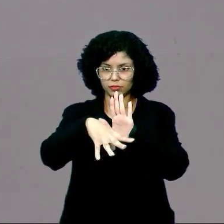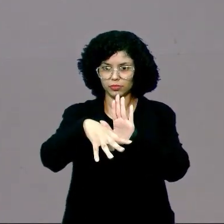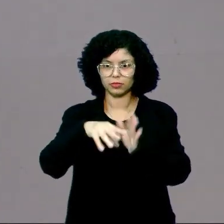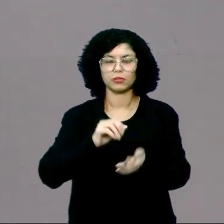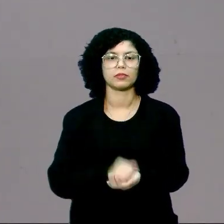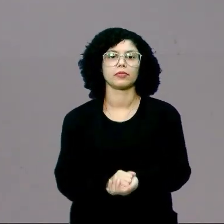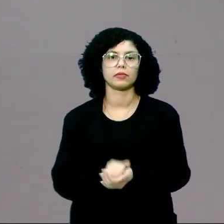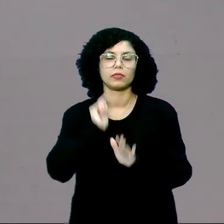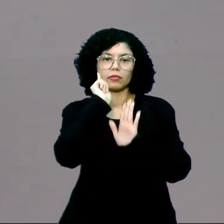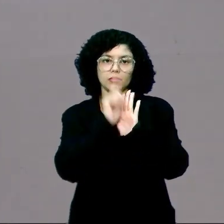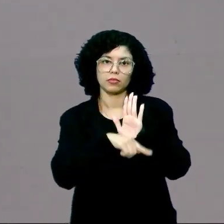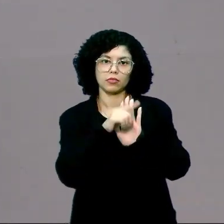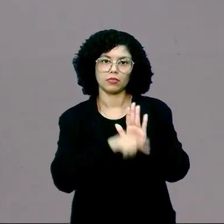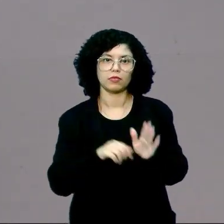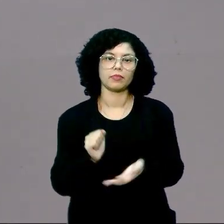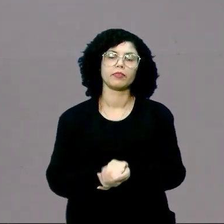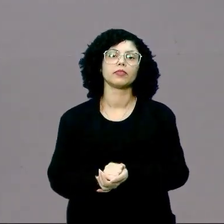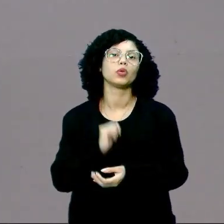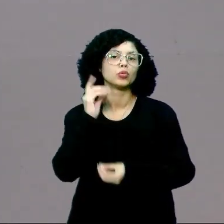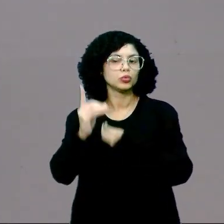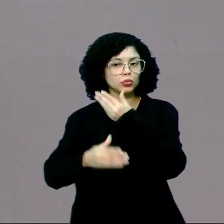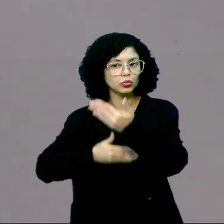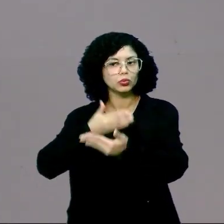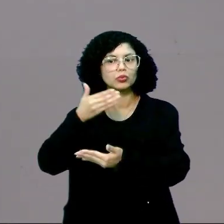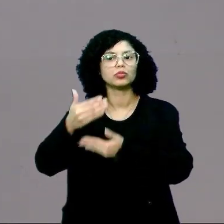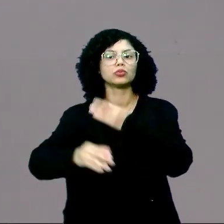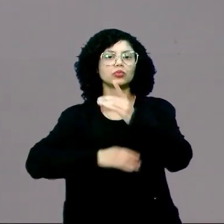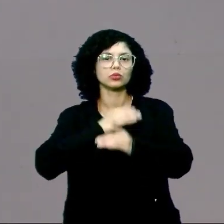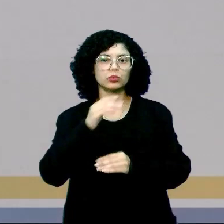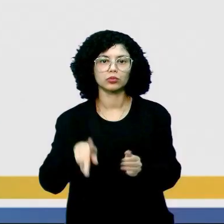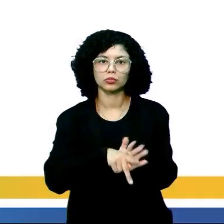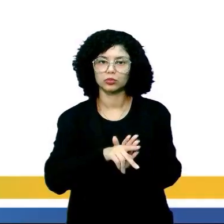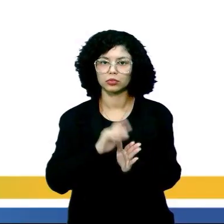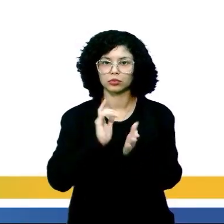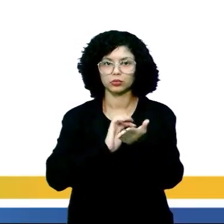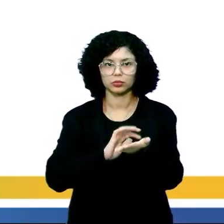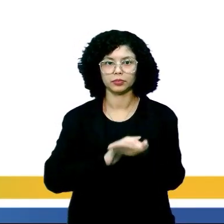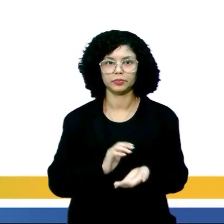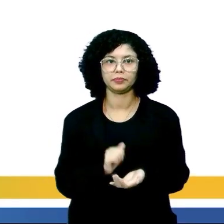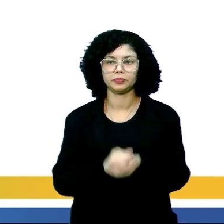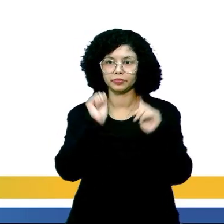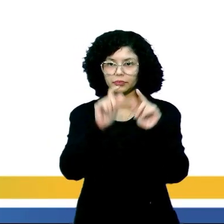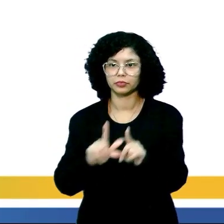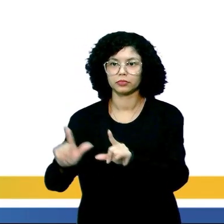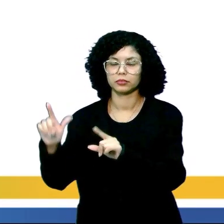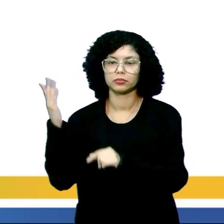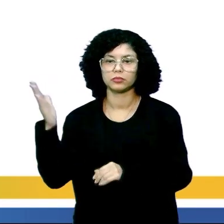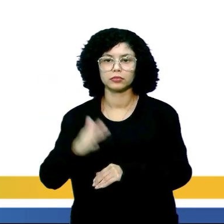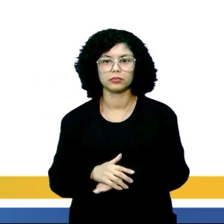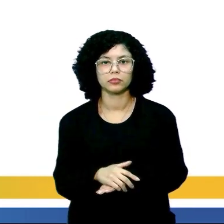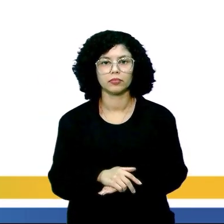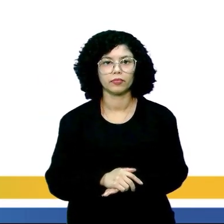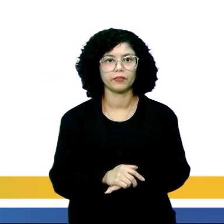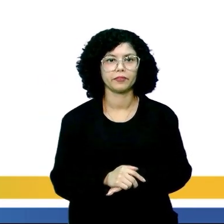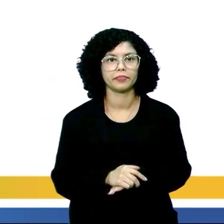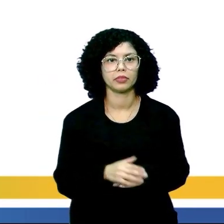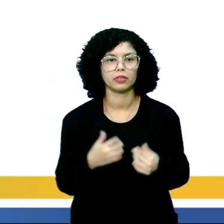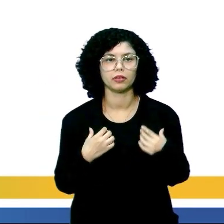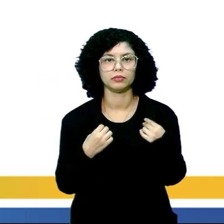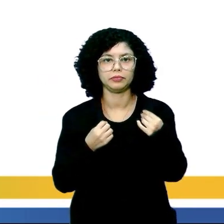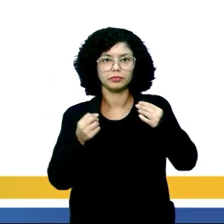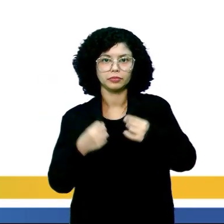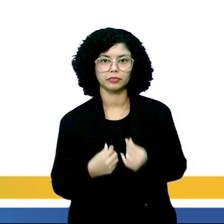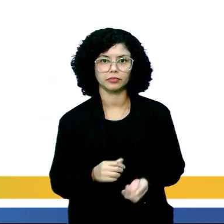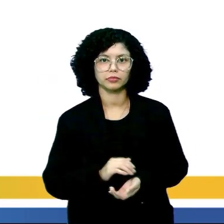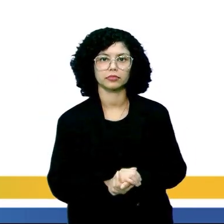vamos entender os gêneros que circulam nessas mídias digitais. Slide na tela. Nós